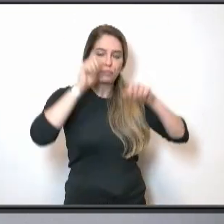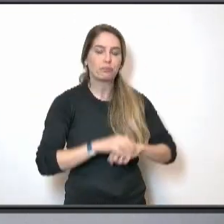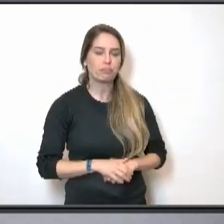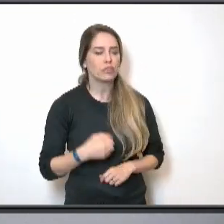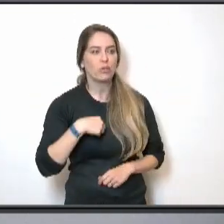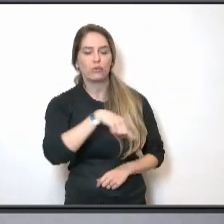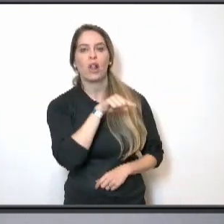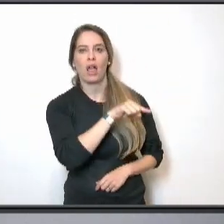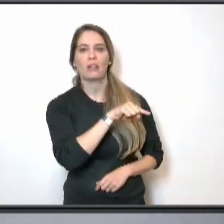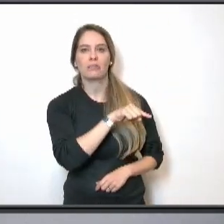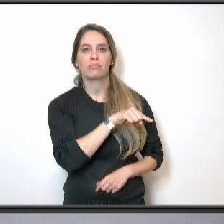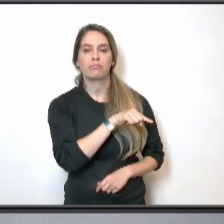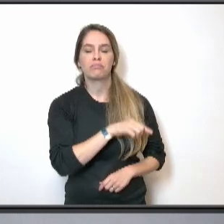1950.